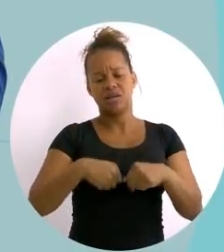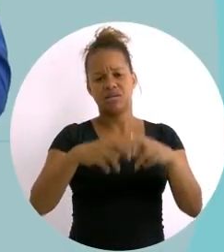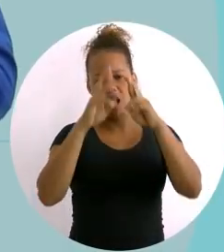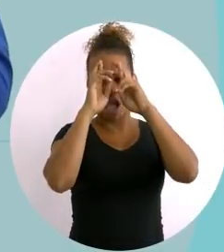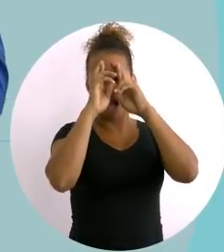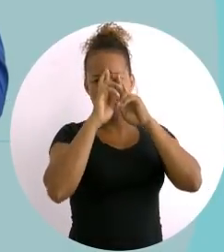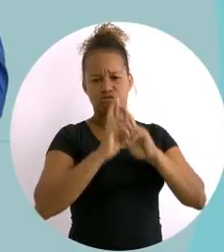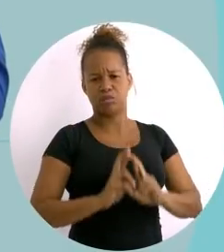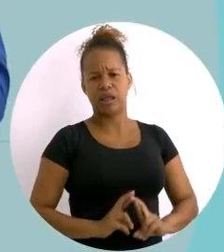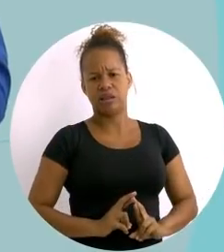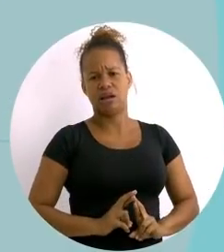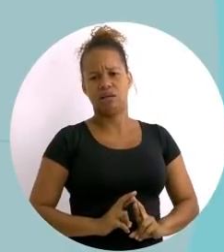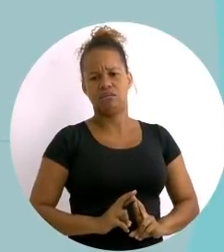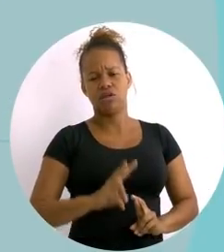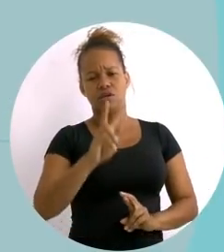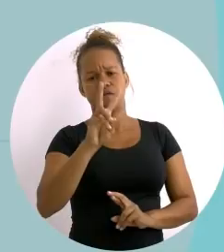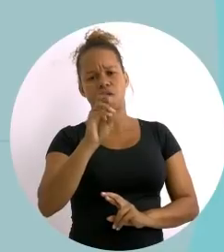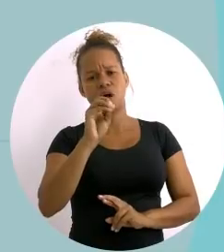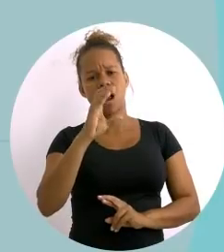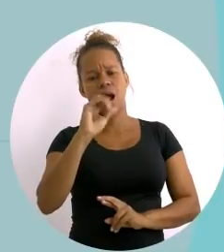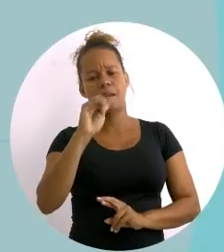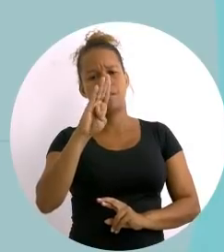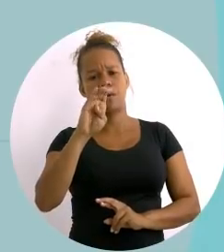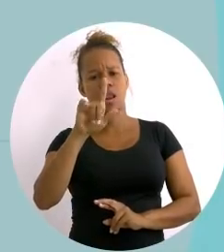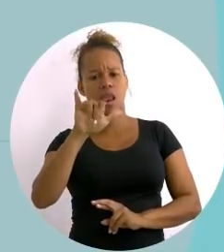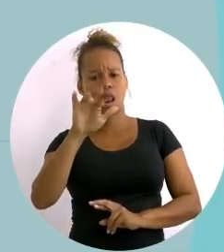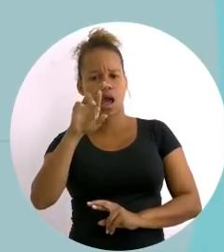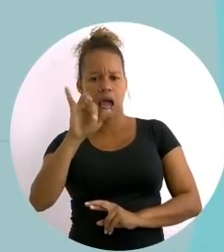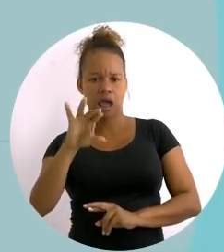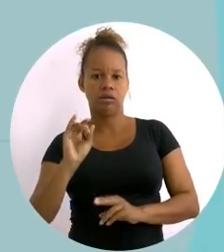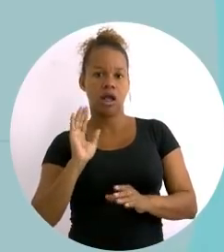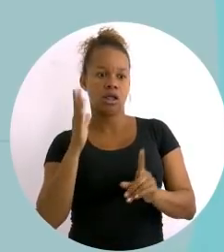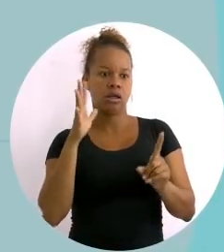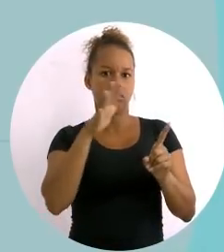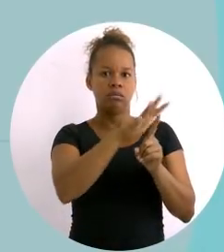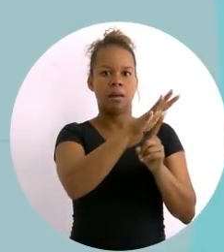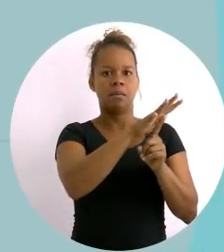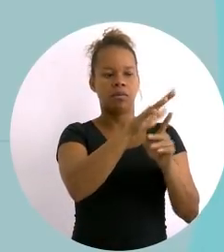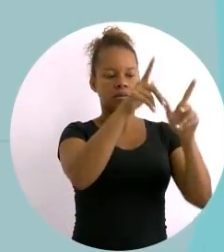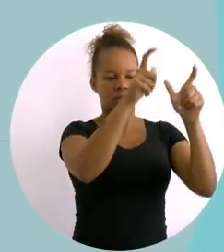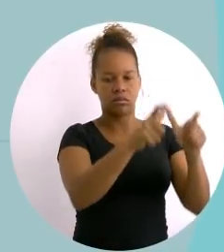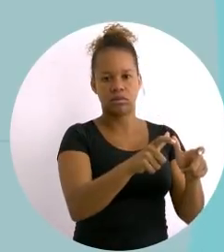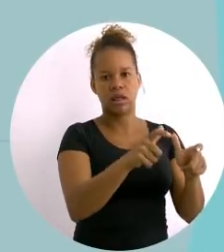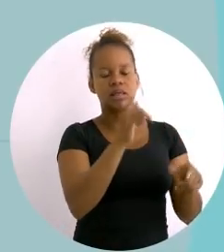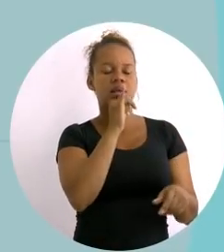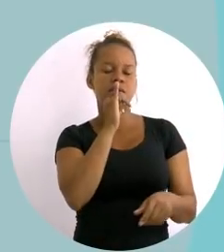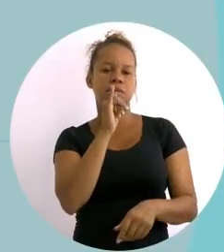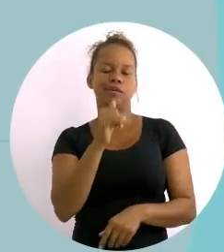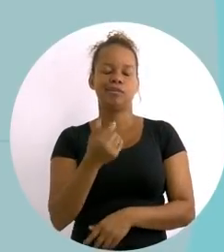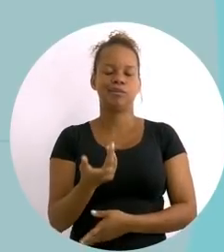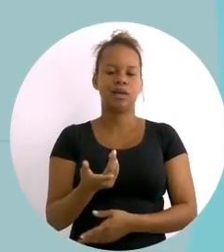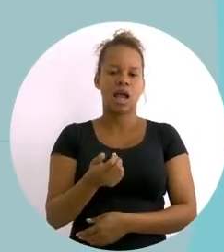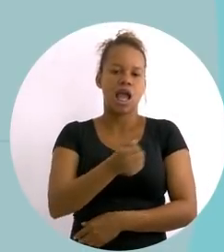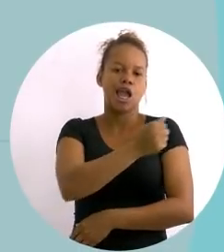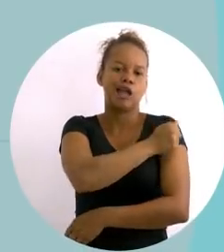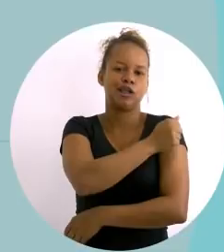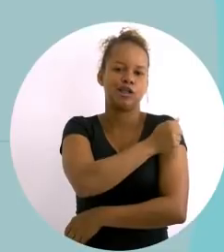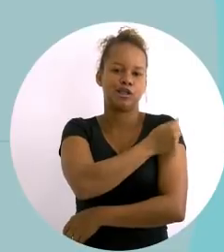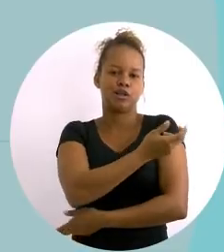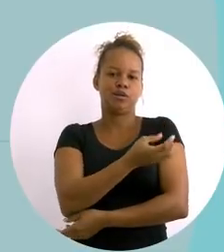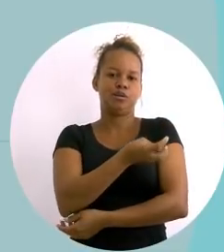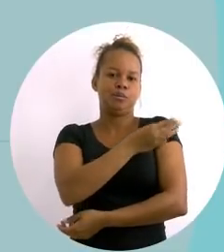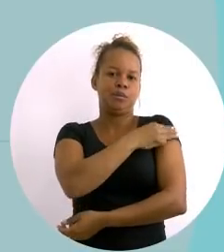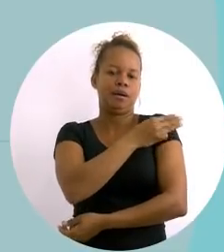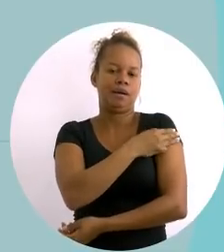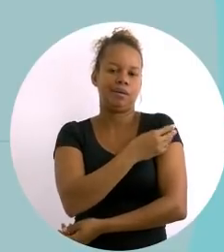o vocabulário desse público. Imagine uma biblioteca frequentada essencialmente por alunos do ensino fundamental, do ensino médio.